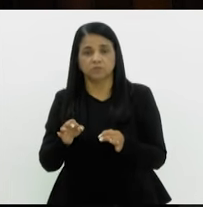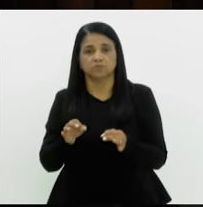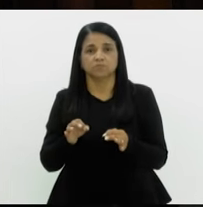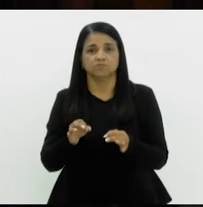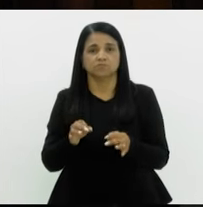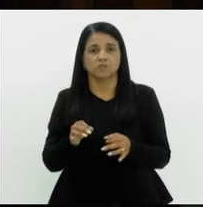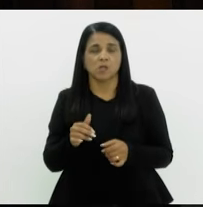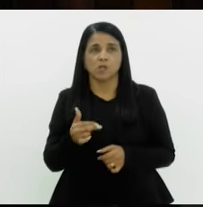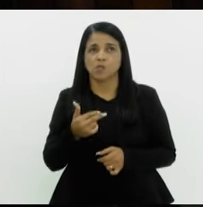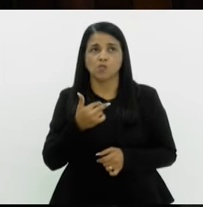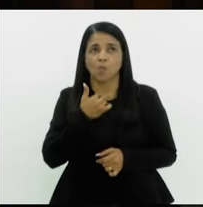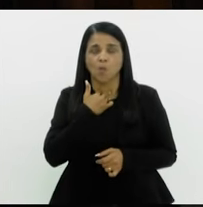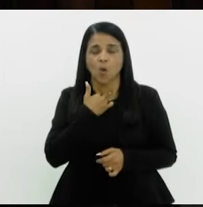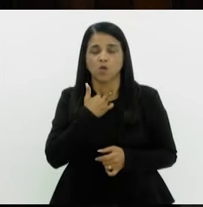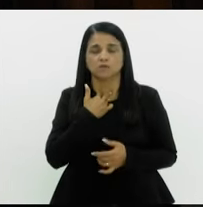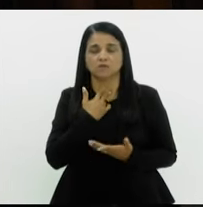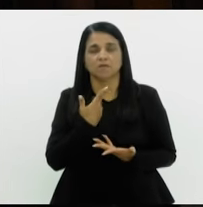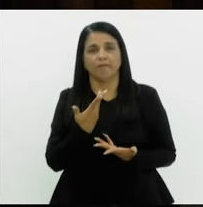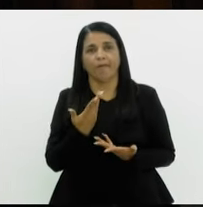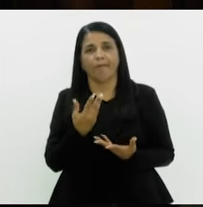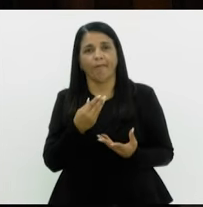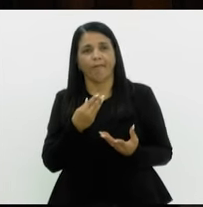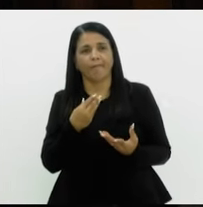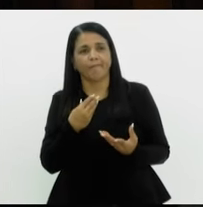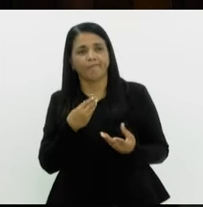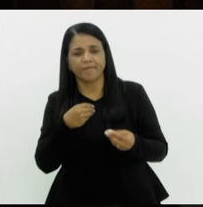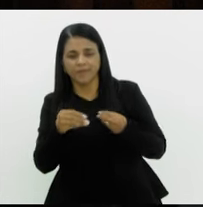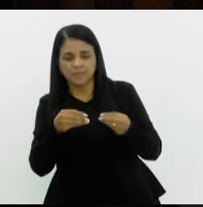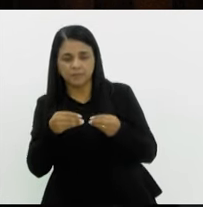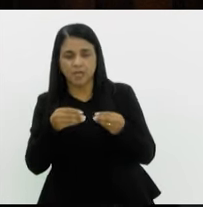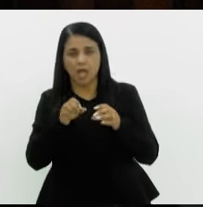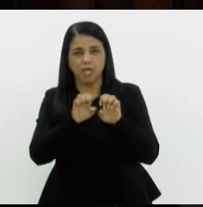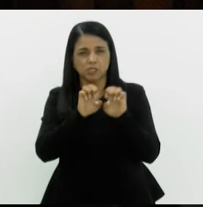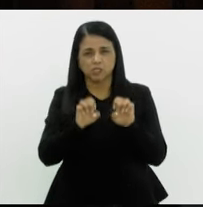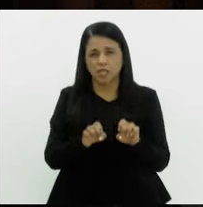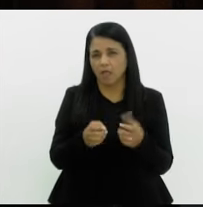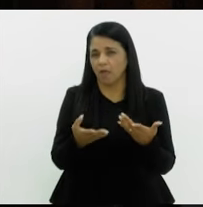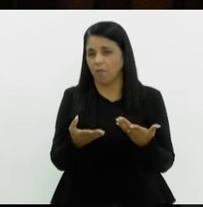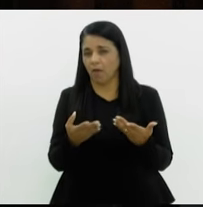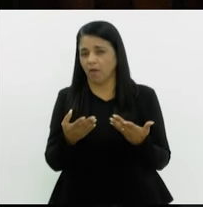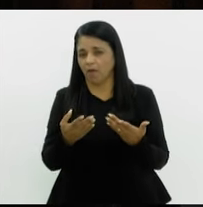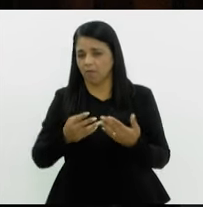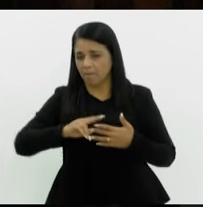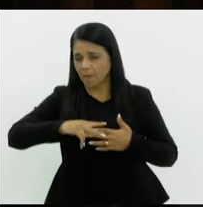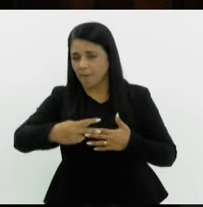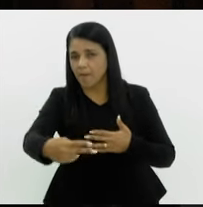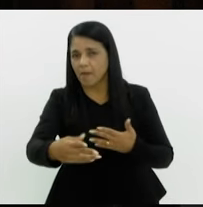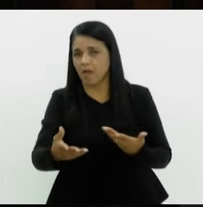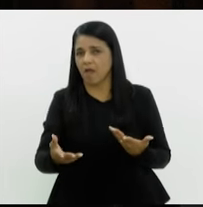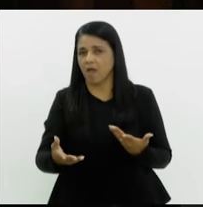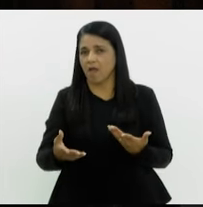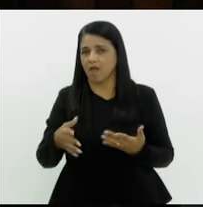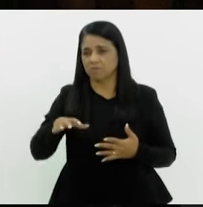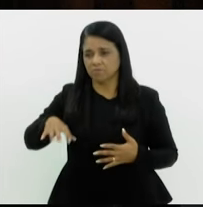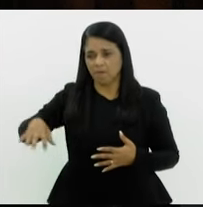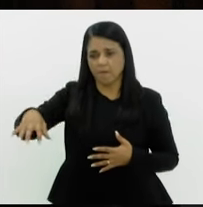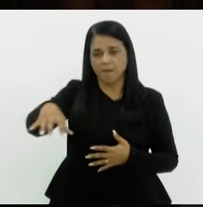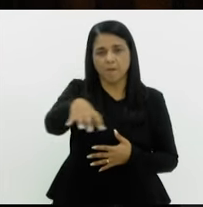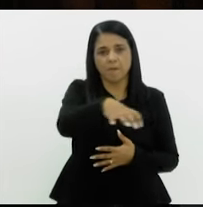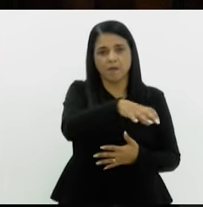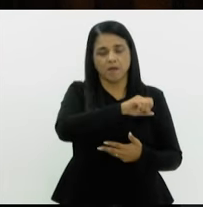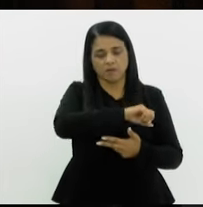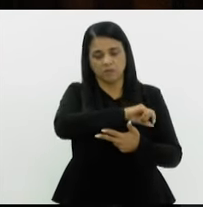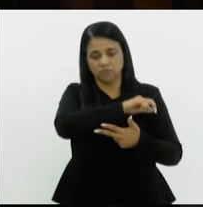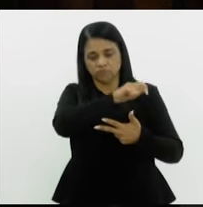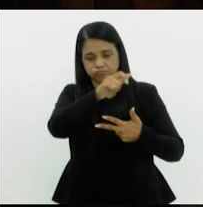não possa mais uma vez banalizar que esses esquemas se reproduzam nas diferentes esferas do poder público do Estado do Rio